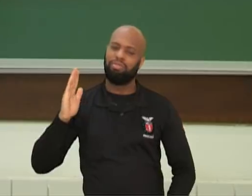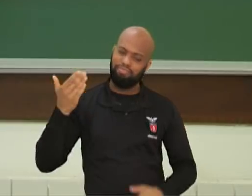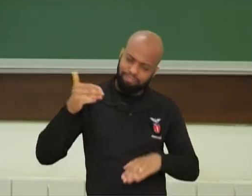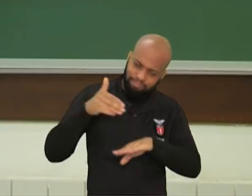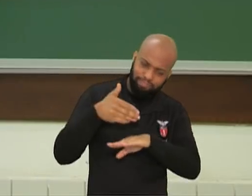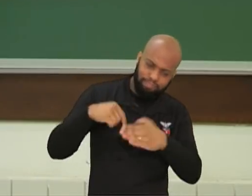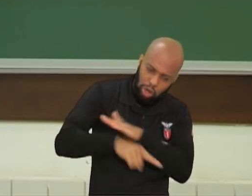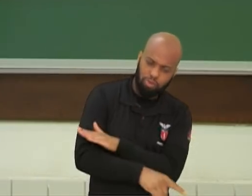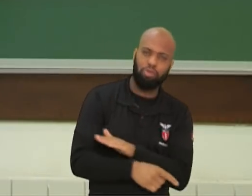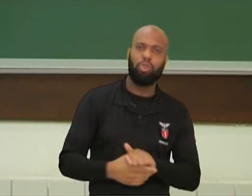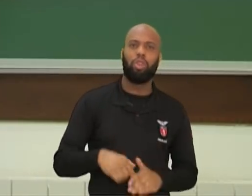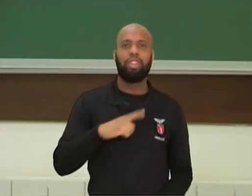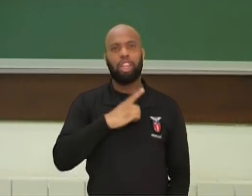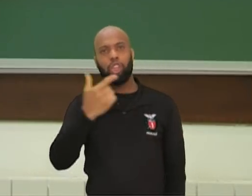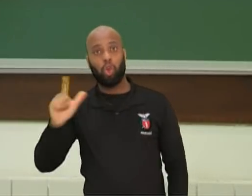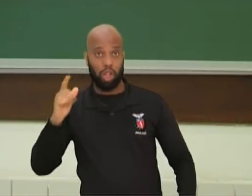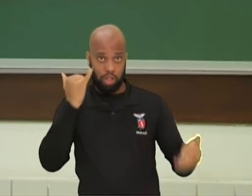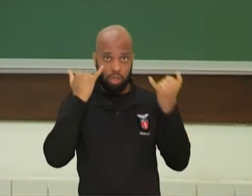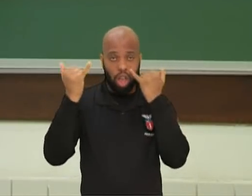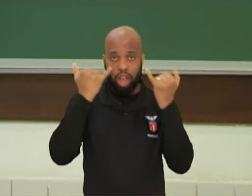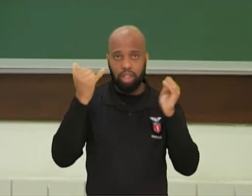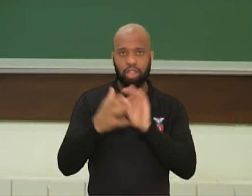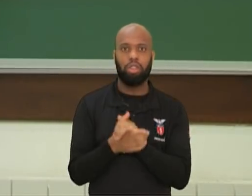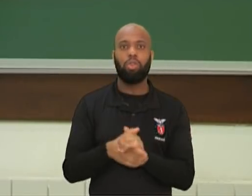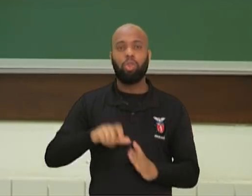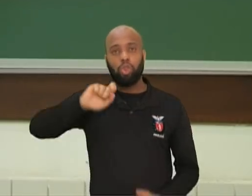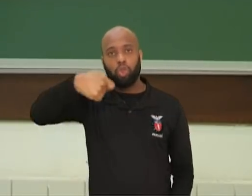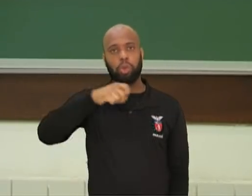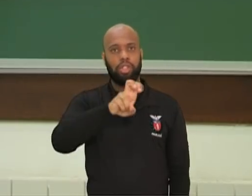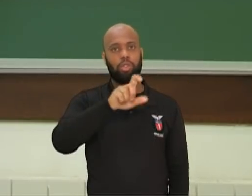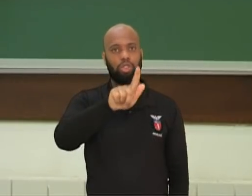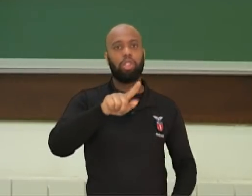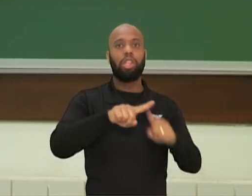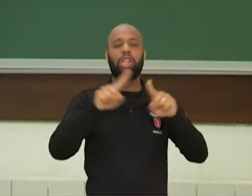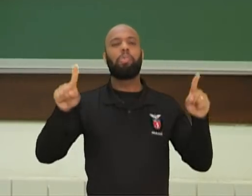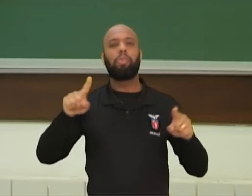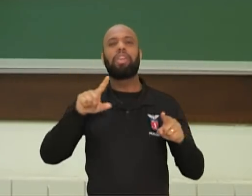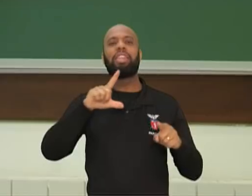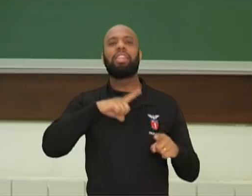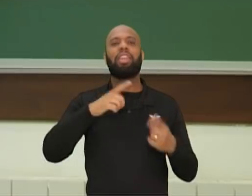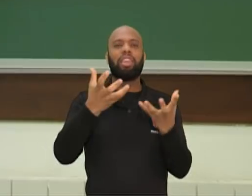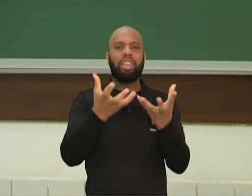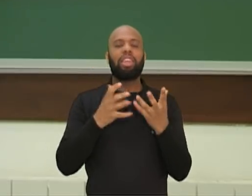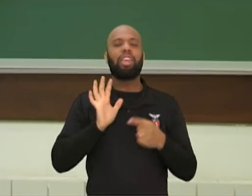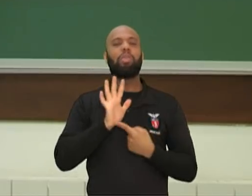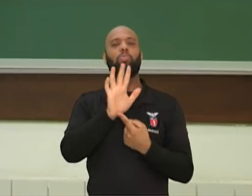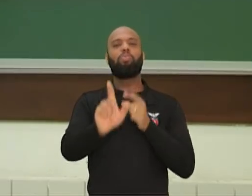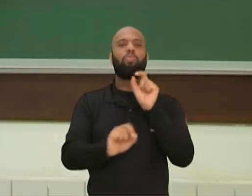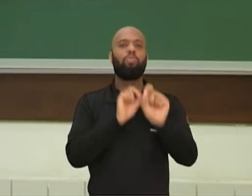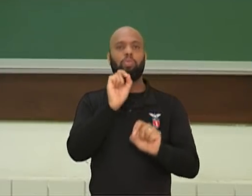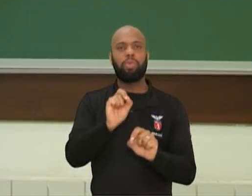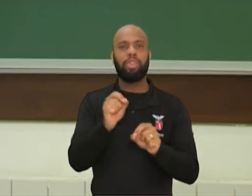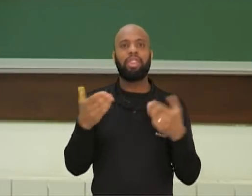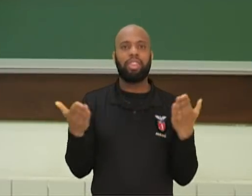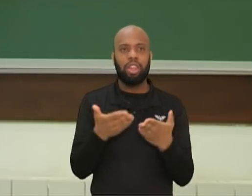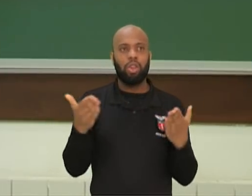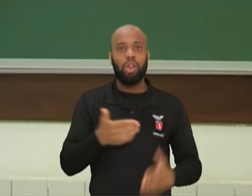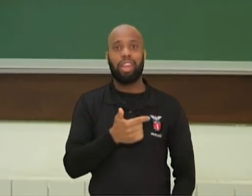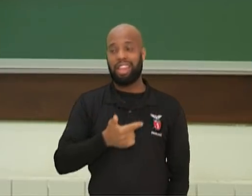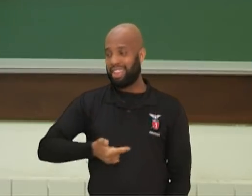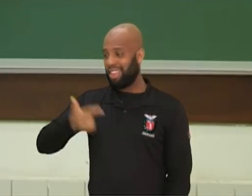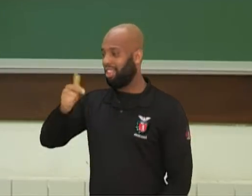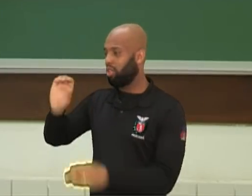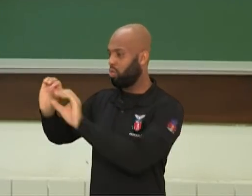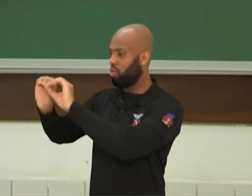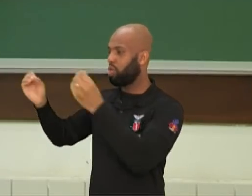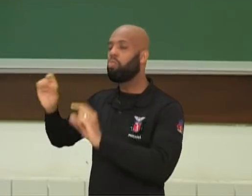tem muito mais outras informações sobre o 5G, mas eu gostaria apenas de destacar. E nessa segunda oração,